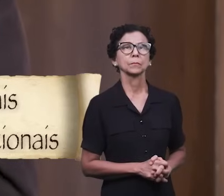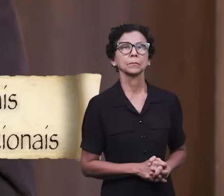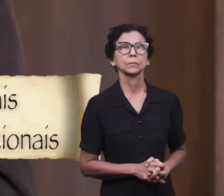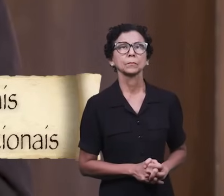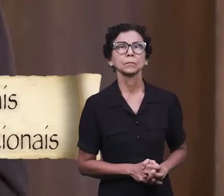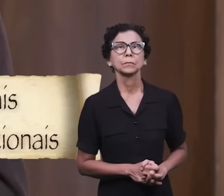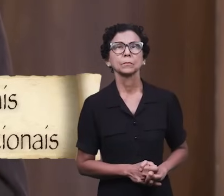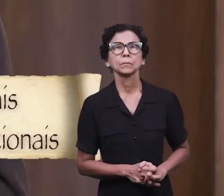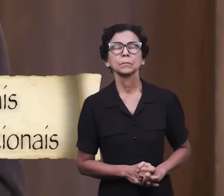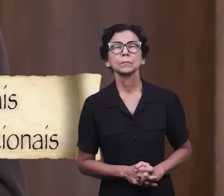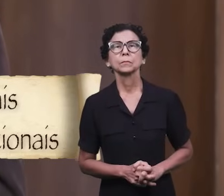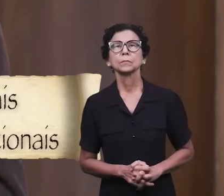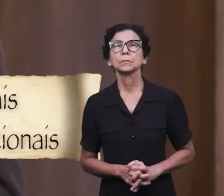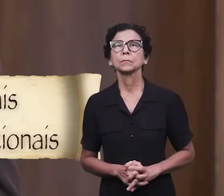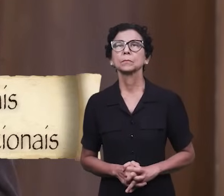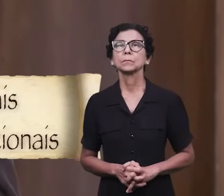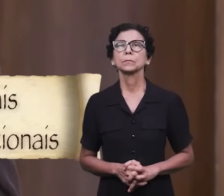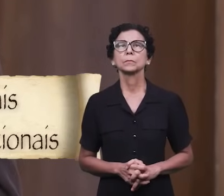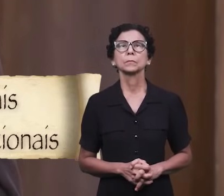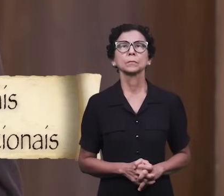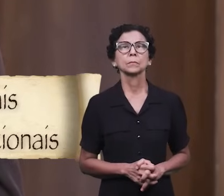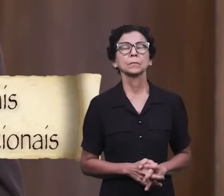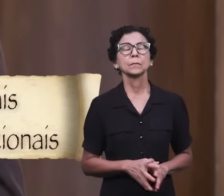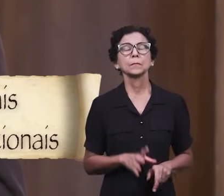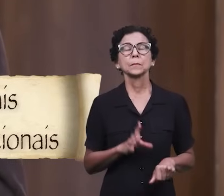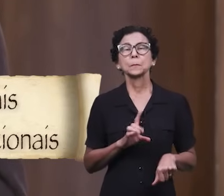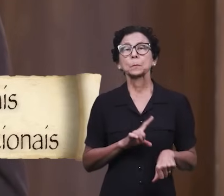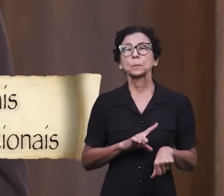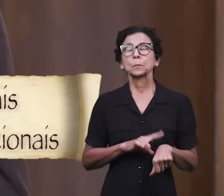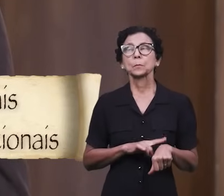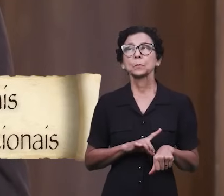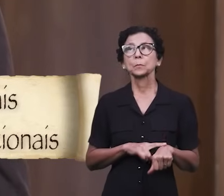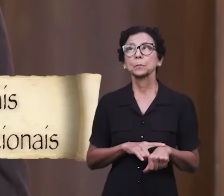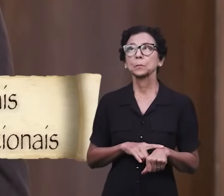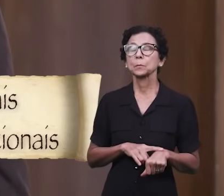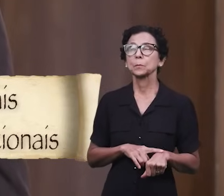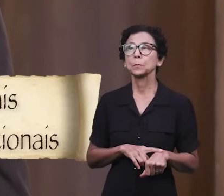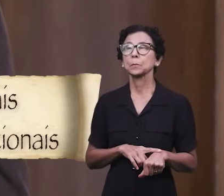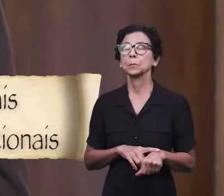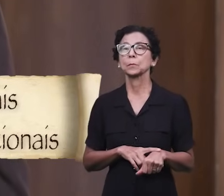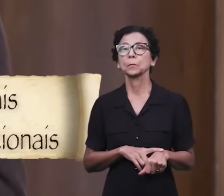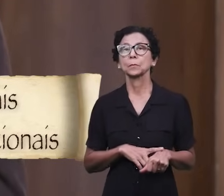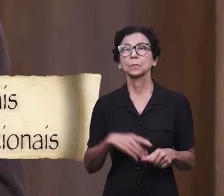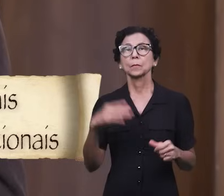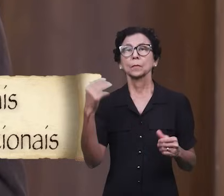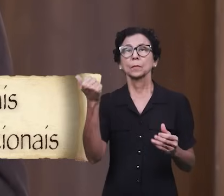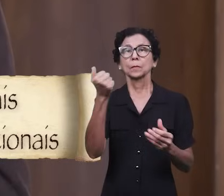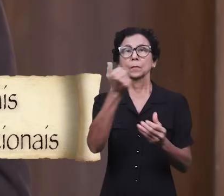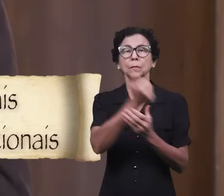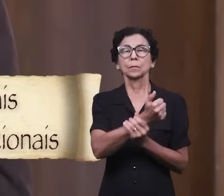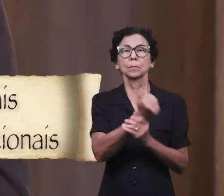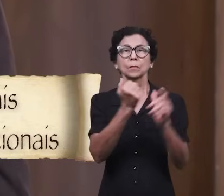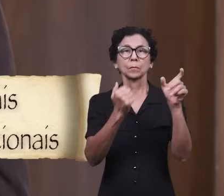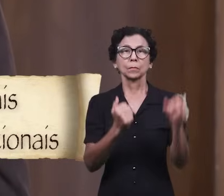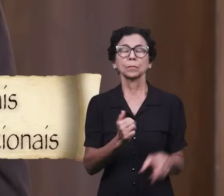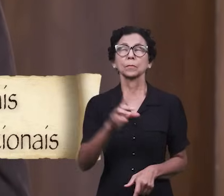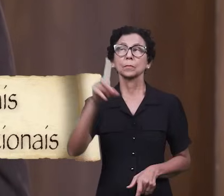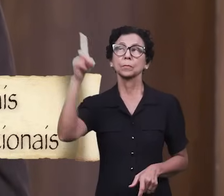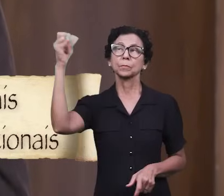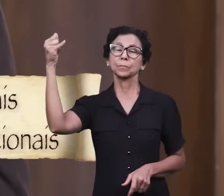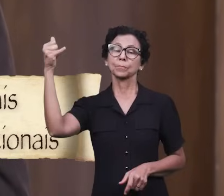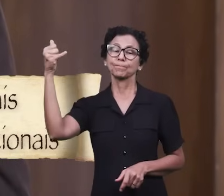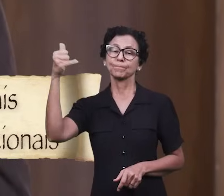então, tentou, né, a Abraão. E isso marca experiências que